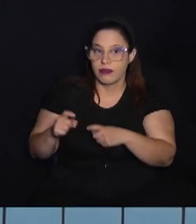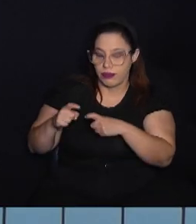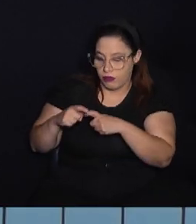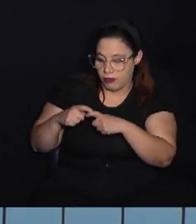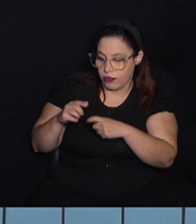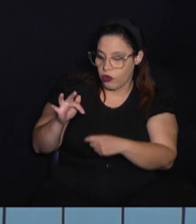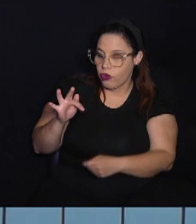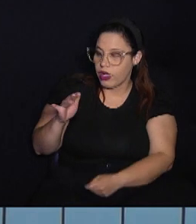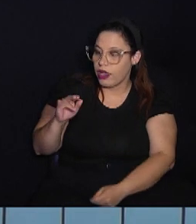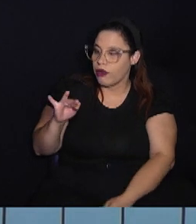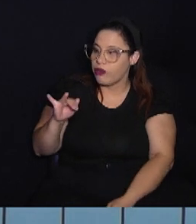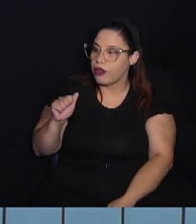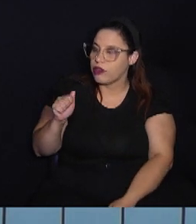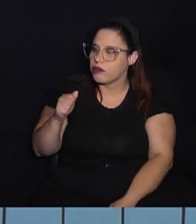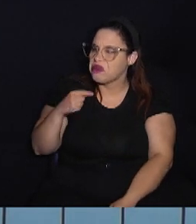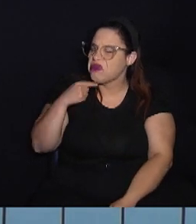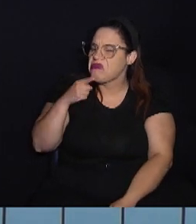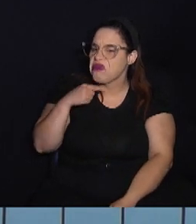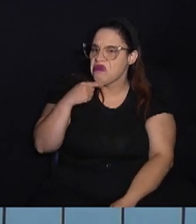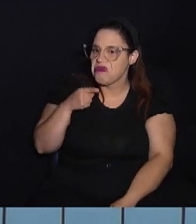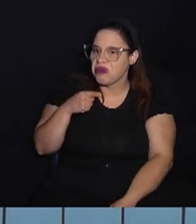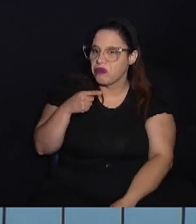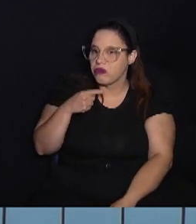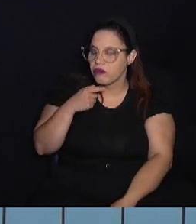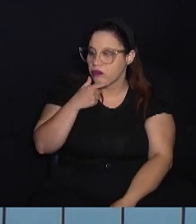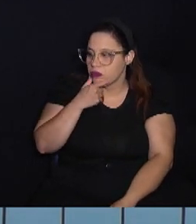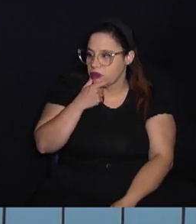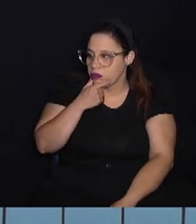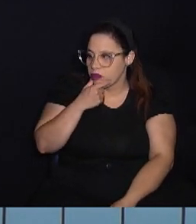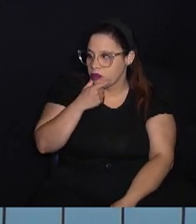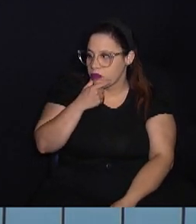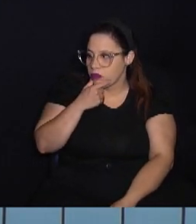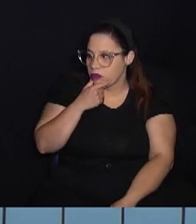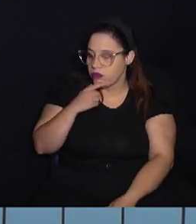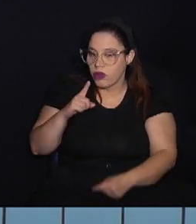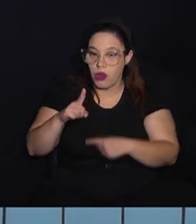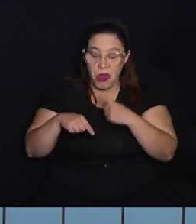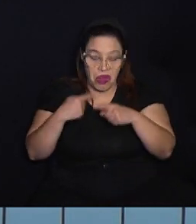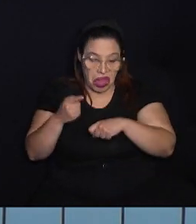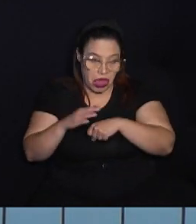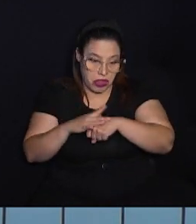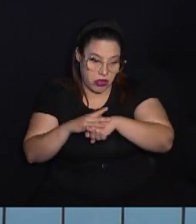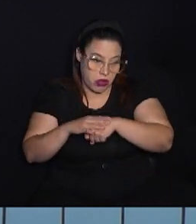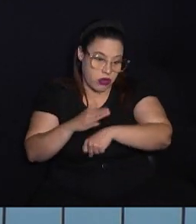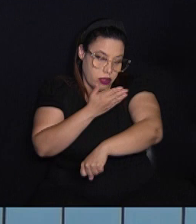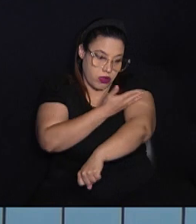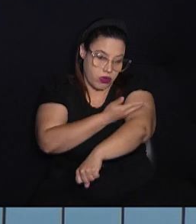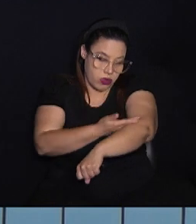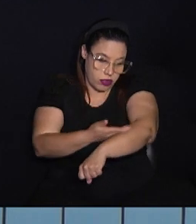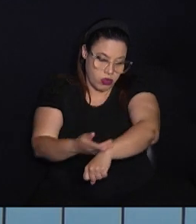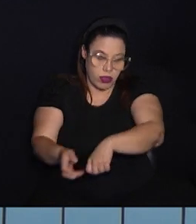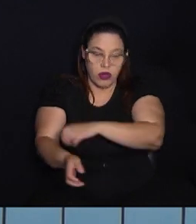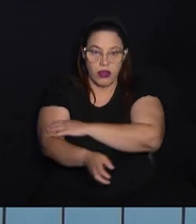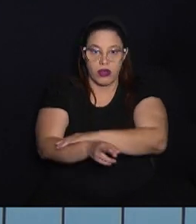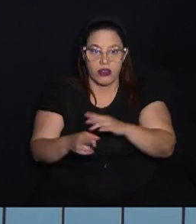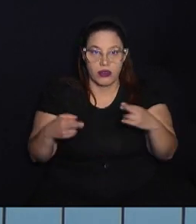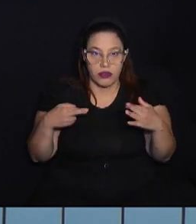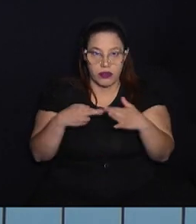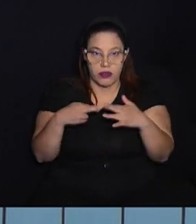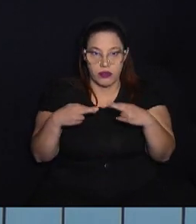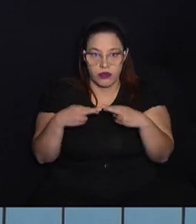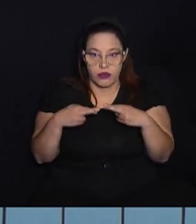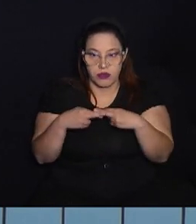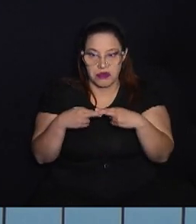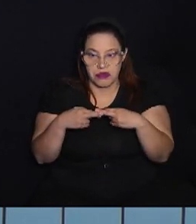uma outra dúvida, né? As pessoas que têm o vitiligo, elas podem ter outras doenças de pele relacionadas ou